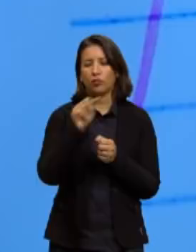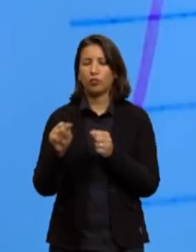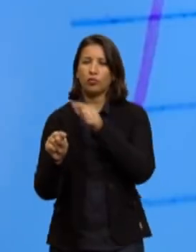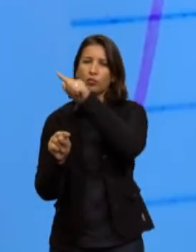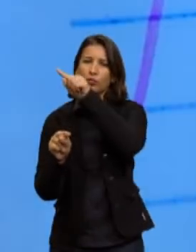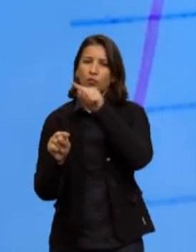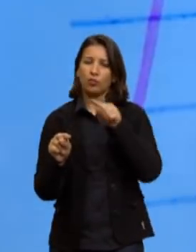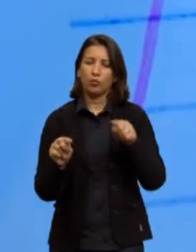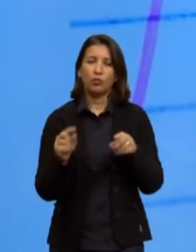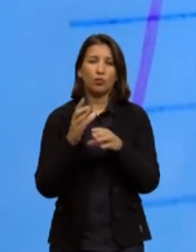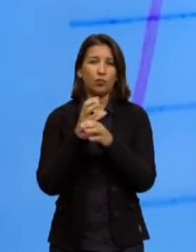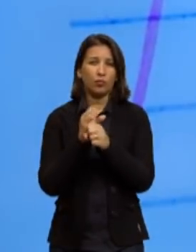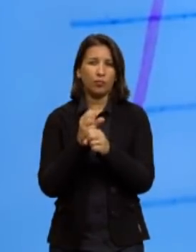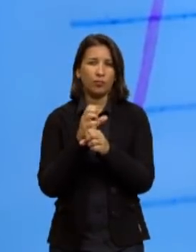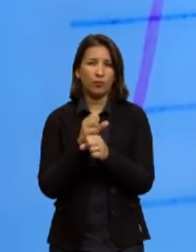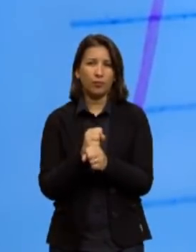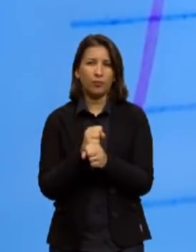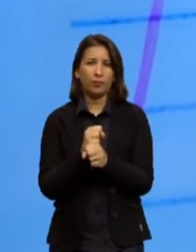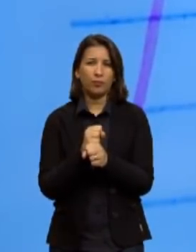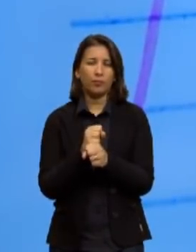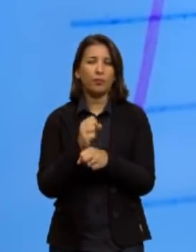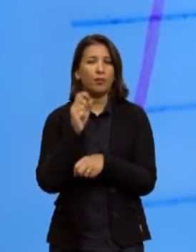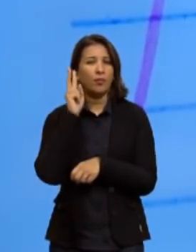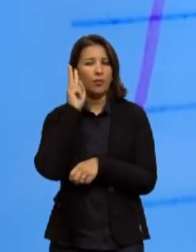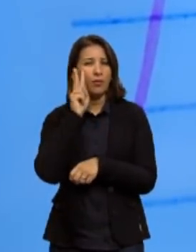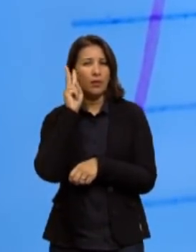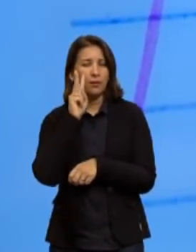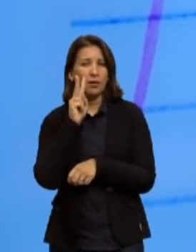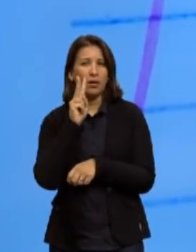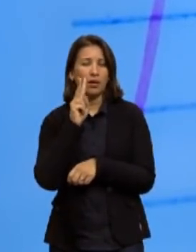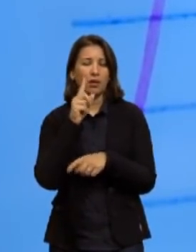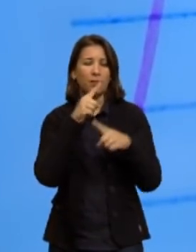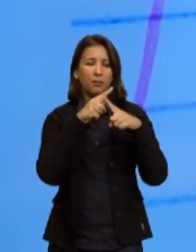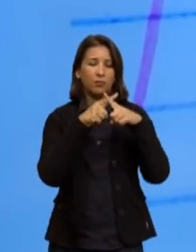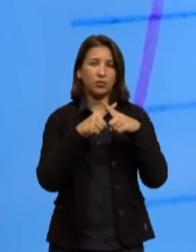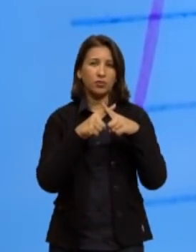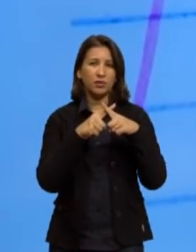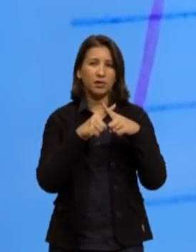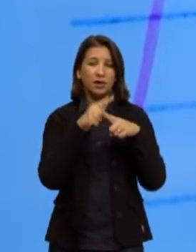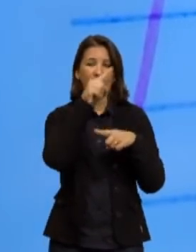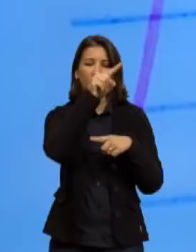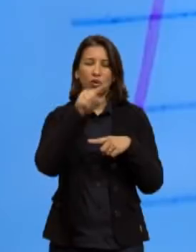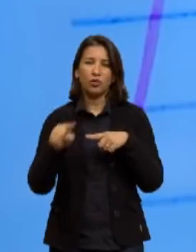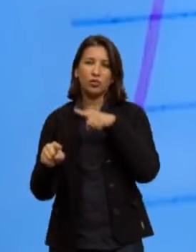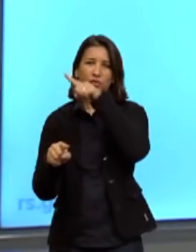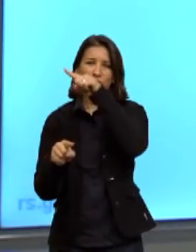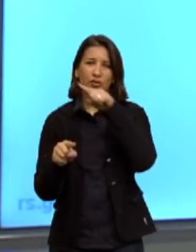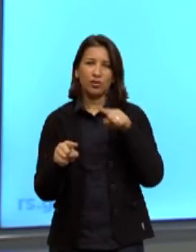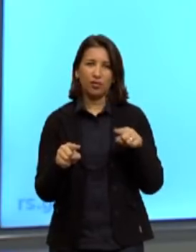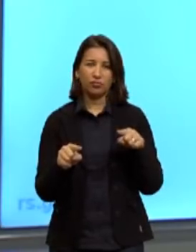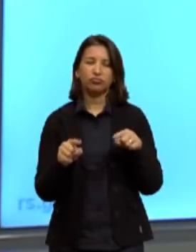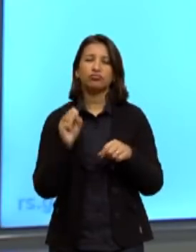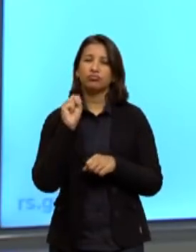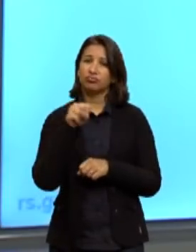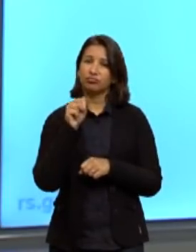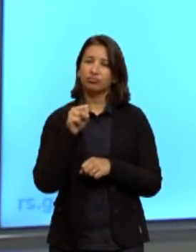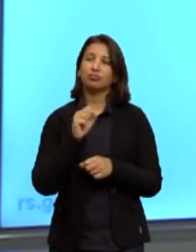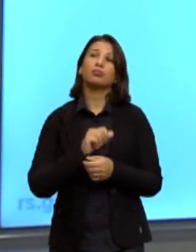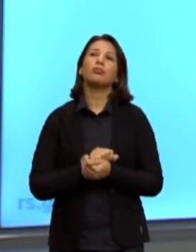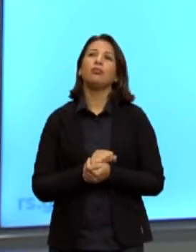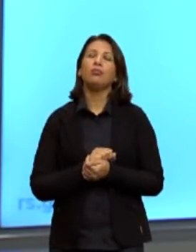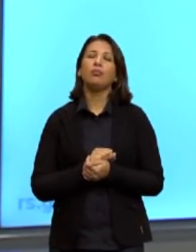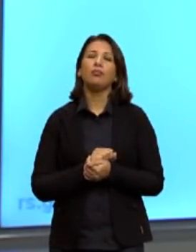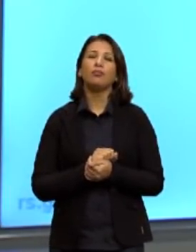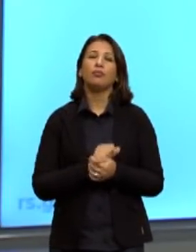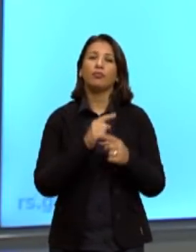ou seja aquela que a gente diz assim ó a multiplica cruzado isso mesmo multiplicamos cruzado então